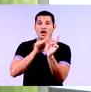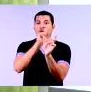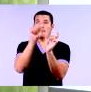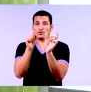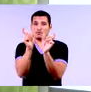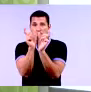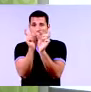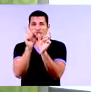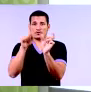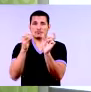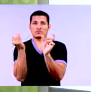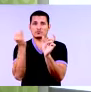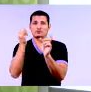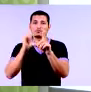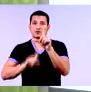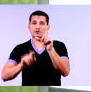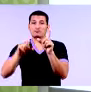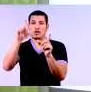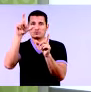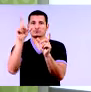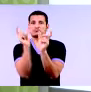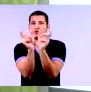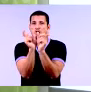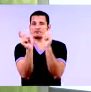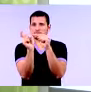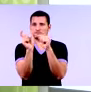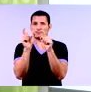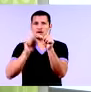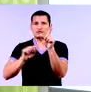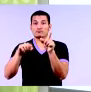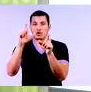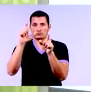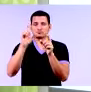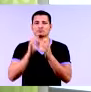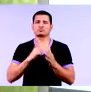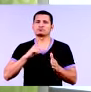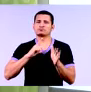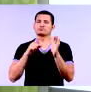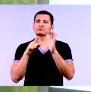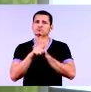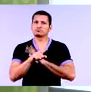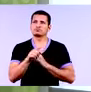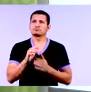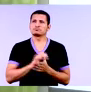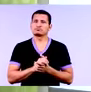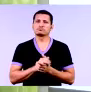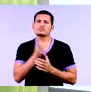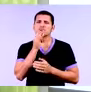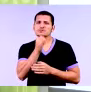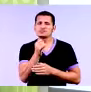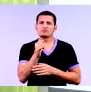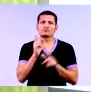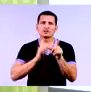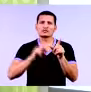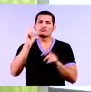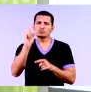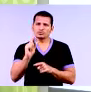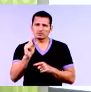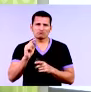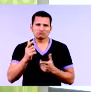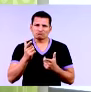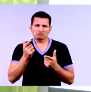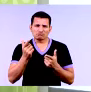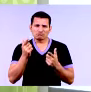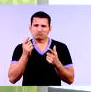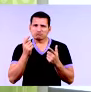é importante que esteja em letra maiúscula. Aí vem uma pergunta, professor, se eu fizer tudo em letra minúscula, não vai funcionar? Vai